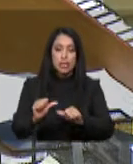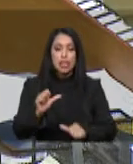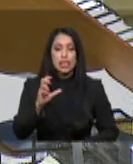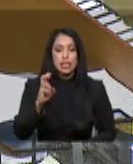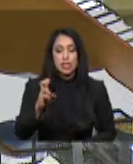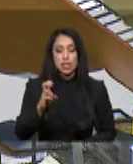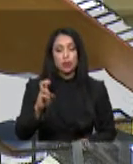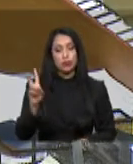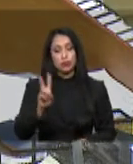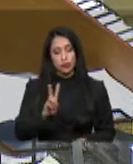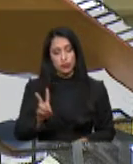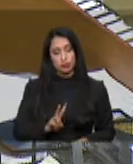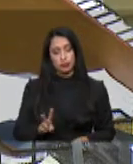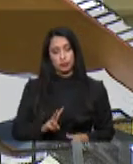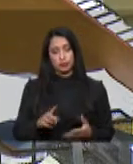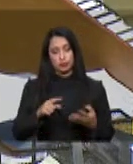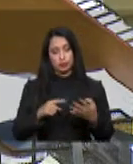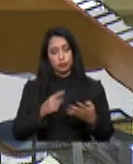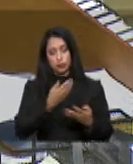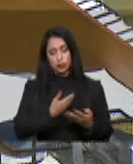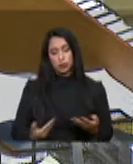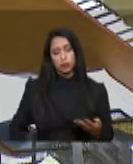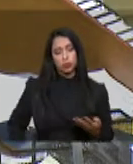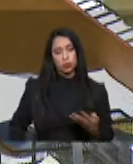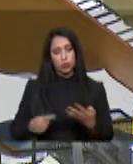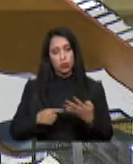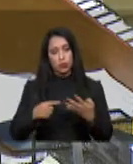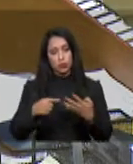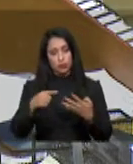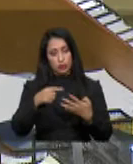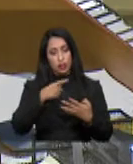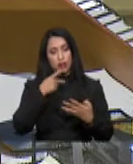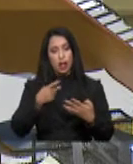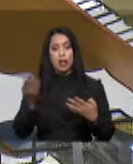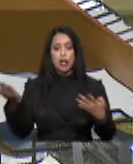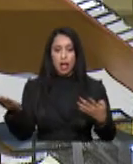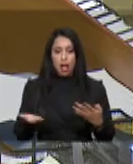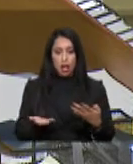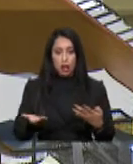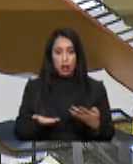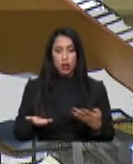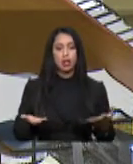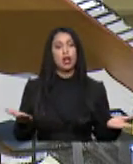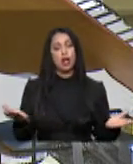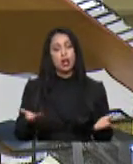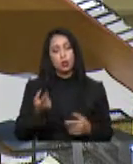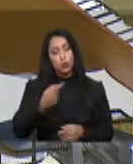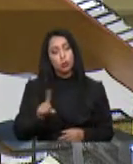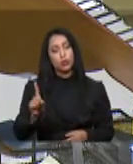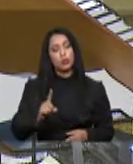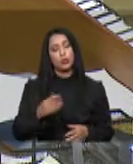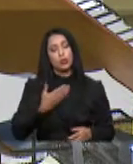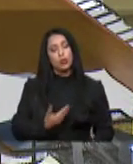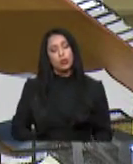no governo Itamar Franco, no governo FHC, no governo Lula e a última agora no governo Jair Bolsonaro. Ora, Agora, está claro que todas